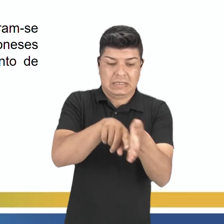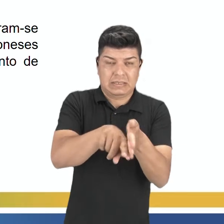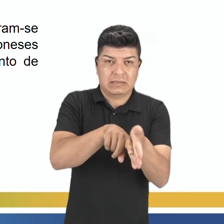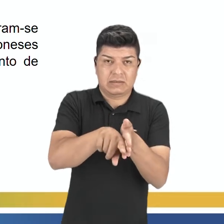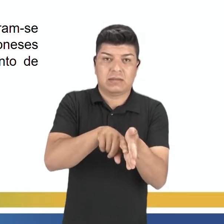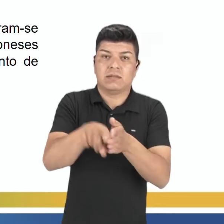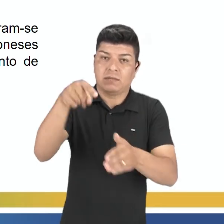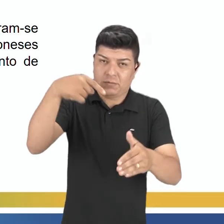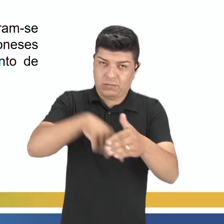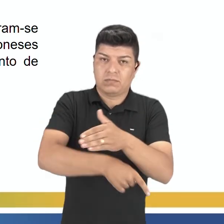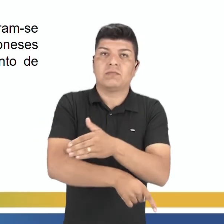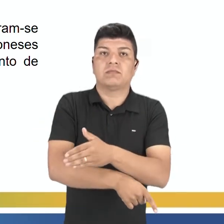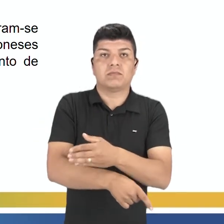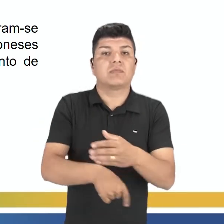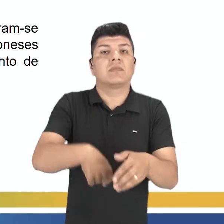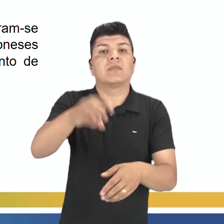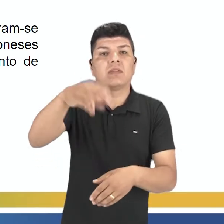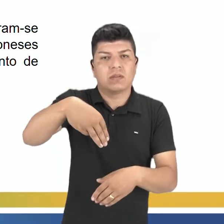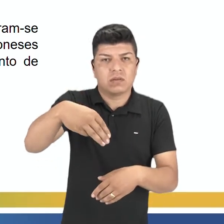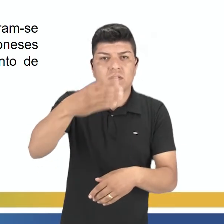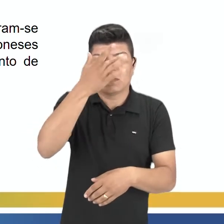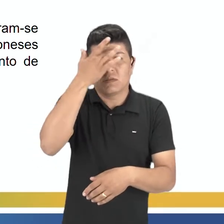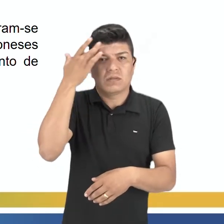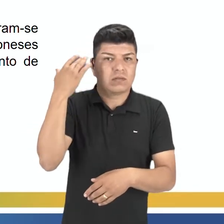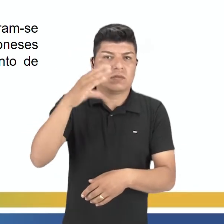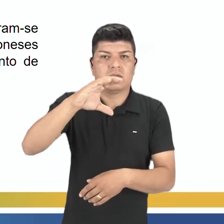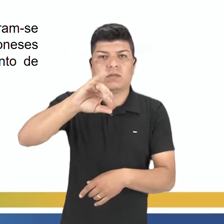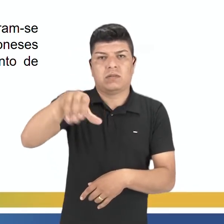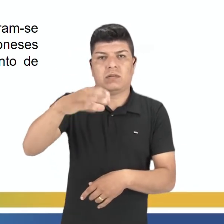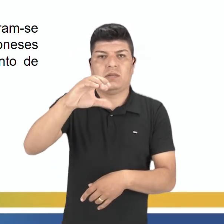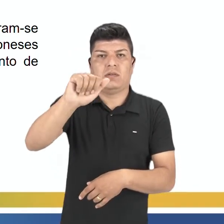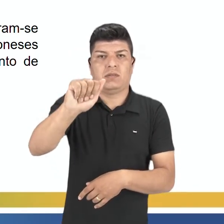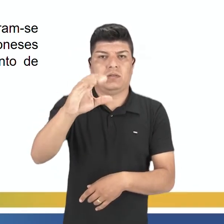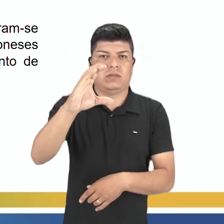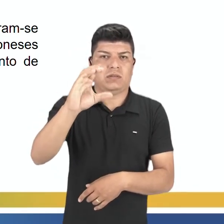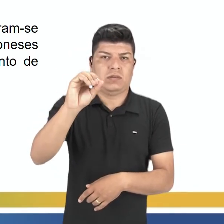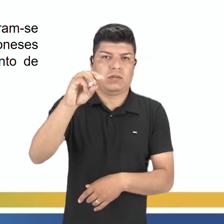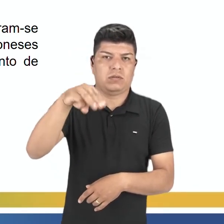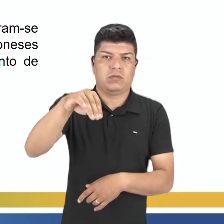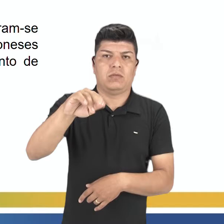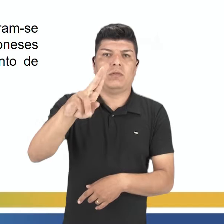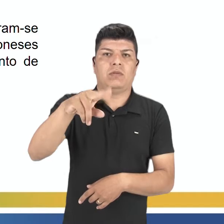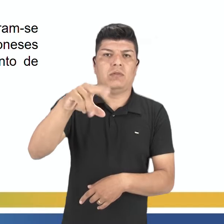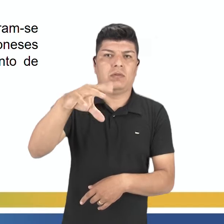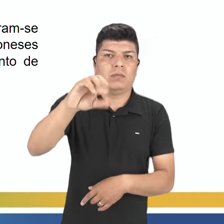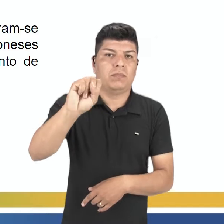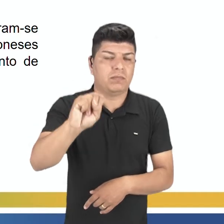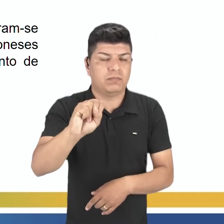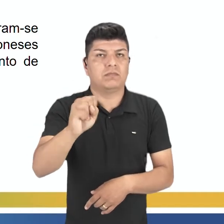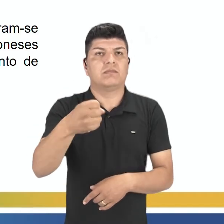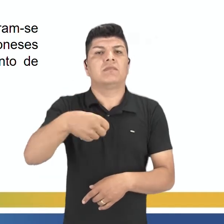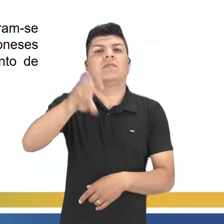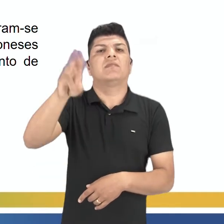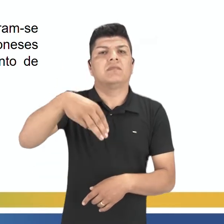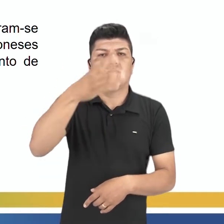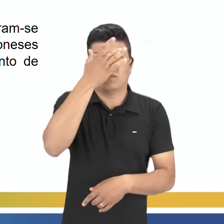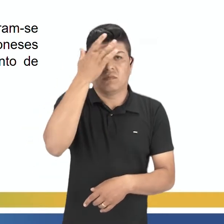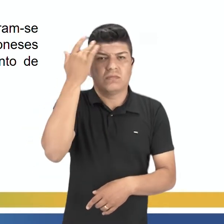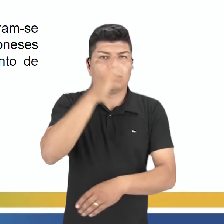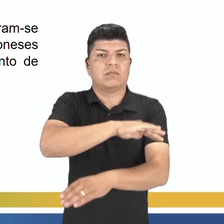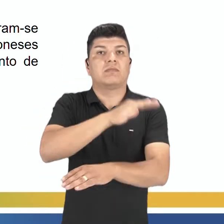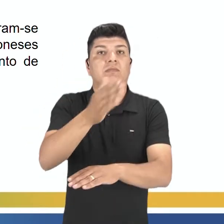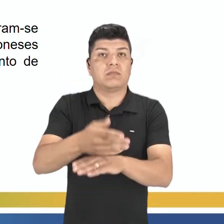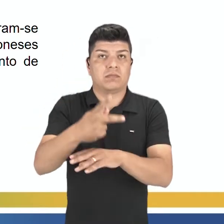pesquisando mais a profundo. Quem realmente eram esses jacobinos? Quem realmente eram estes girondinos? E quem era essa